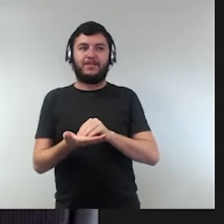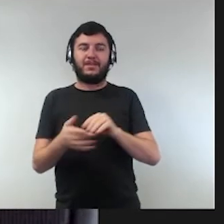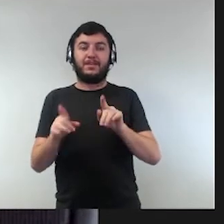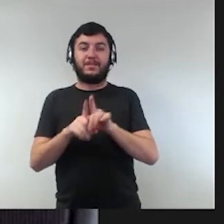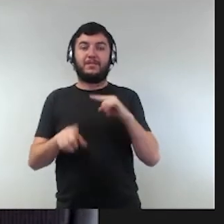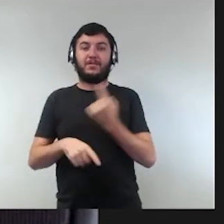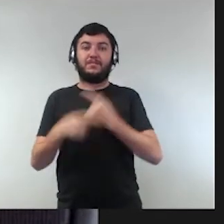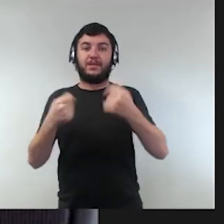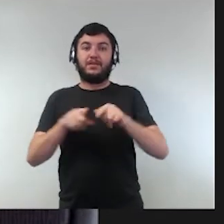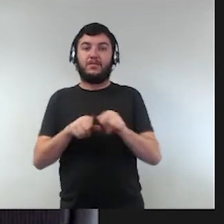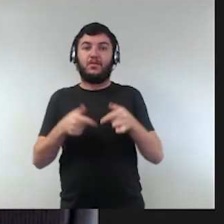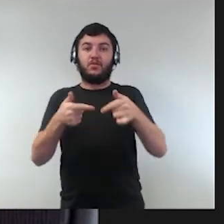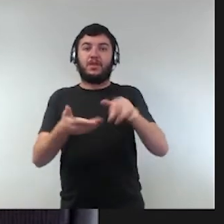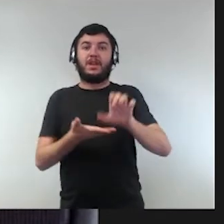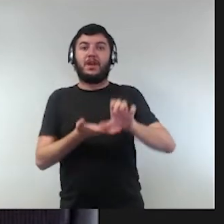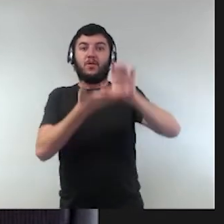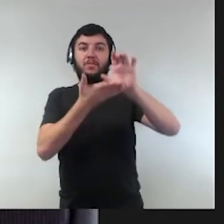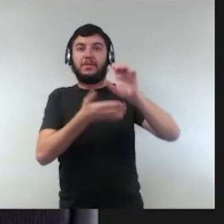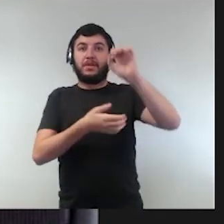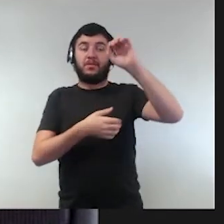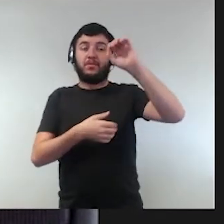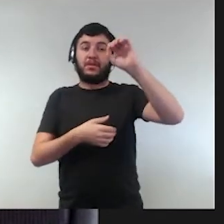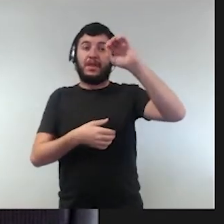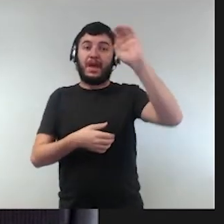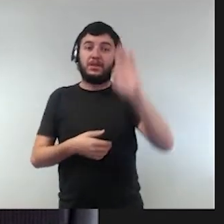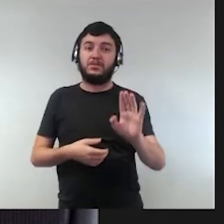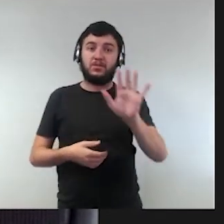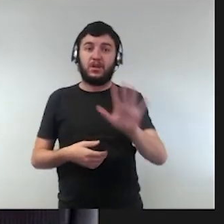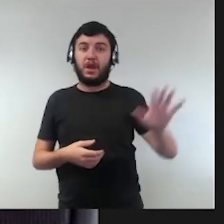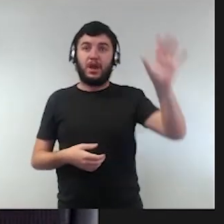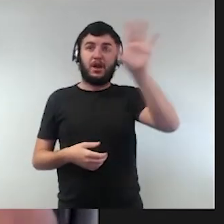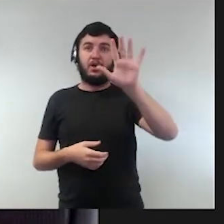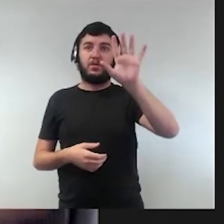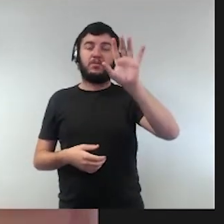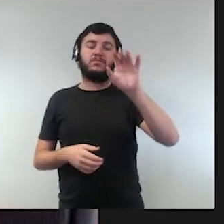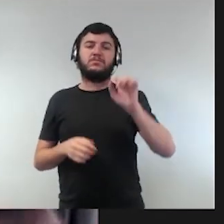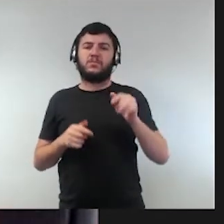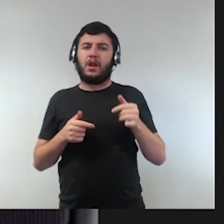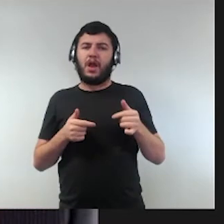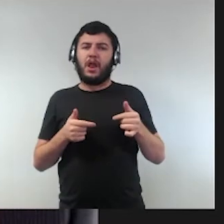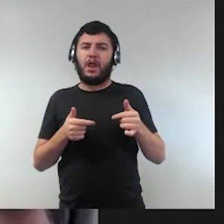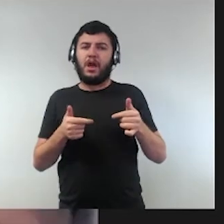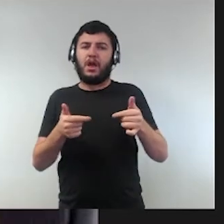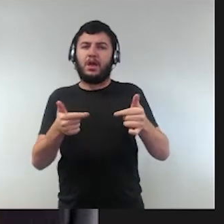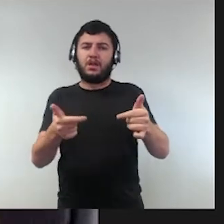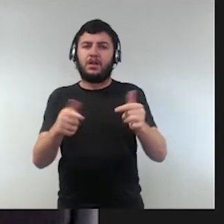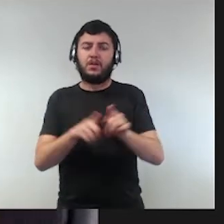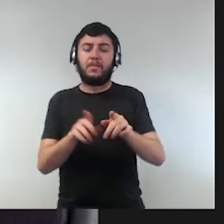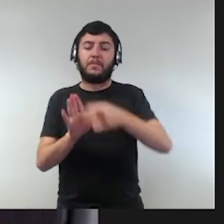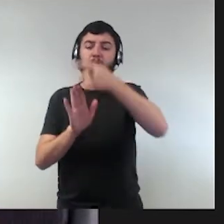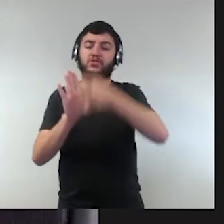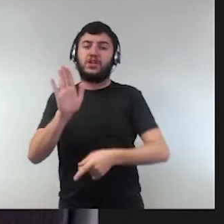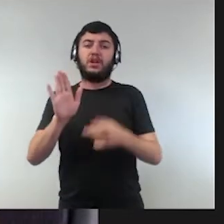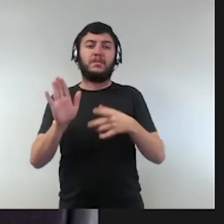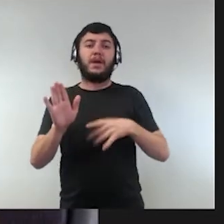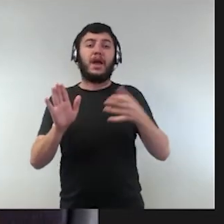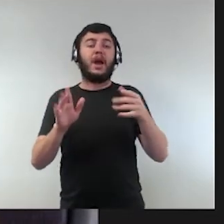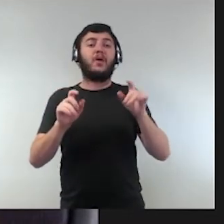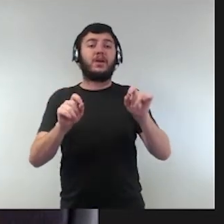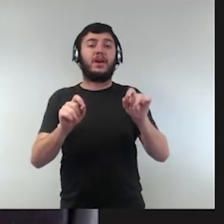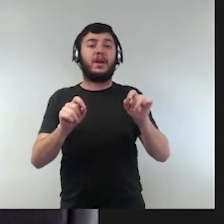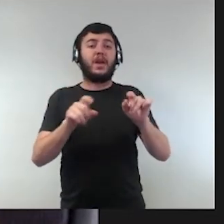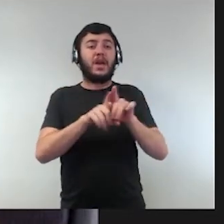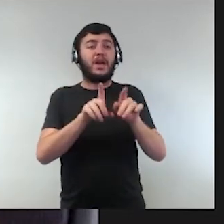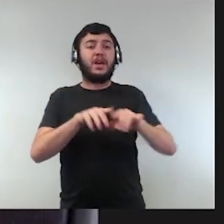Nacional para apoiar projetos que visam o aumento de crimes de maus tratos contra os animais. Por quê?